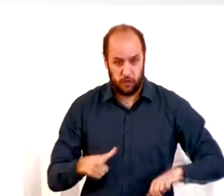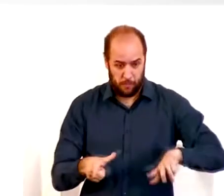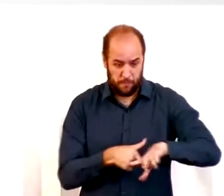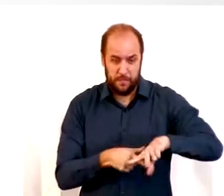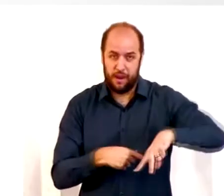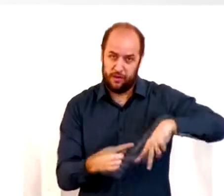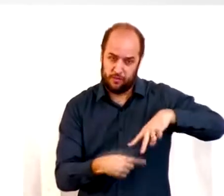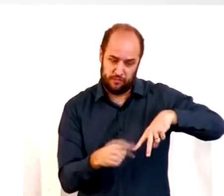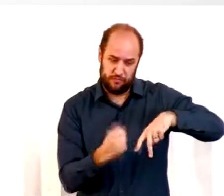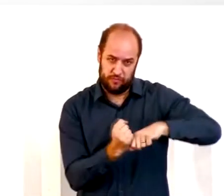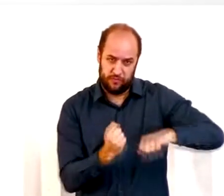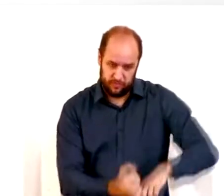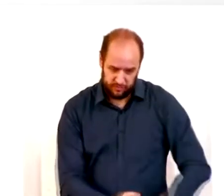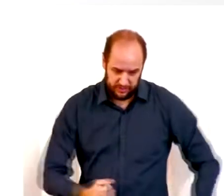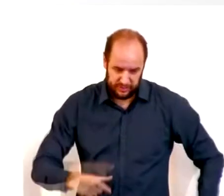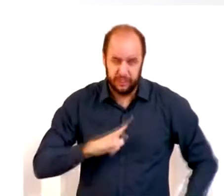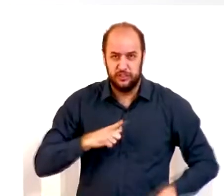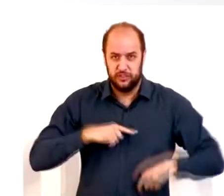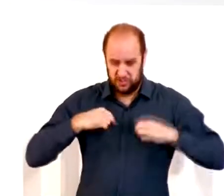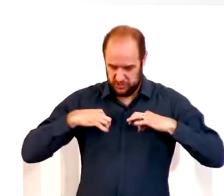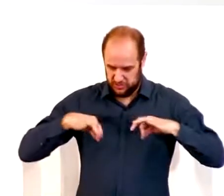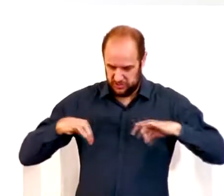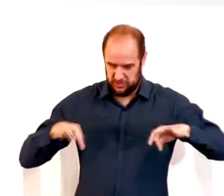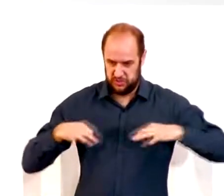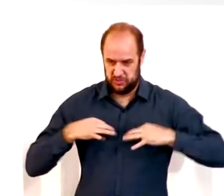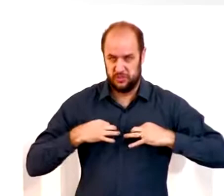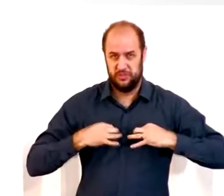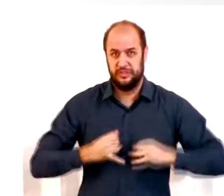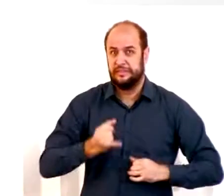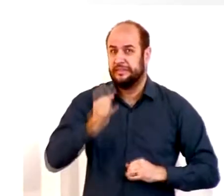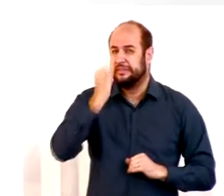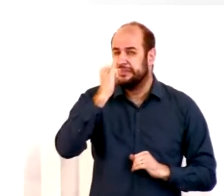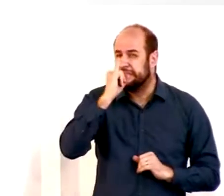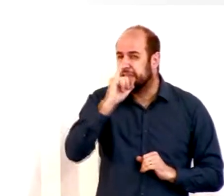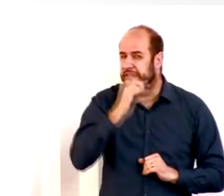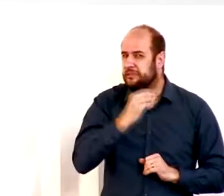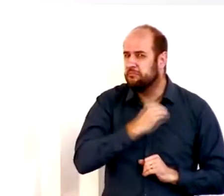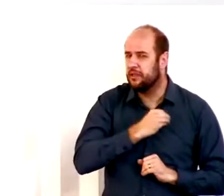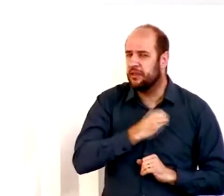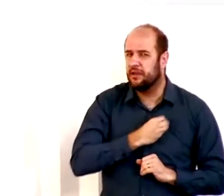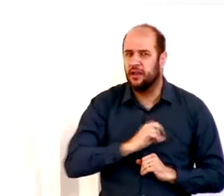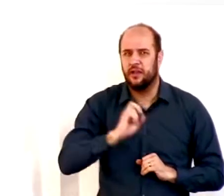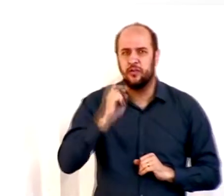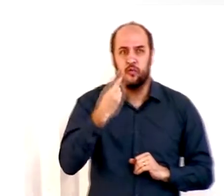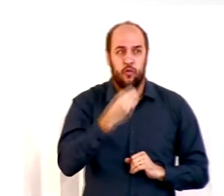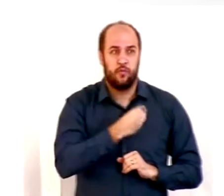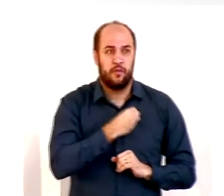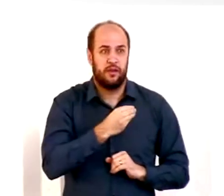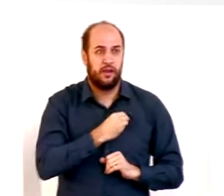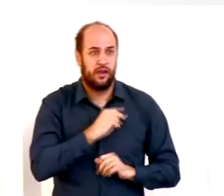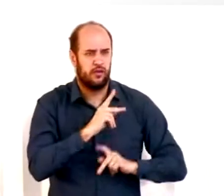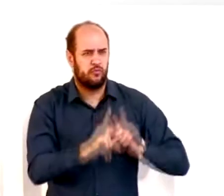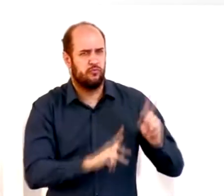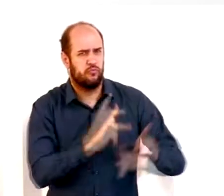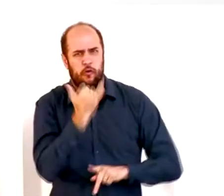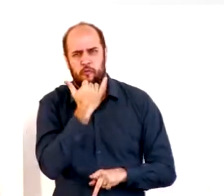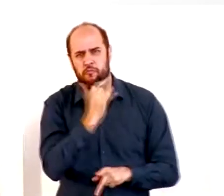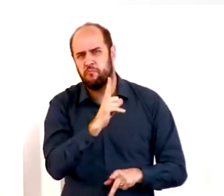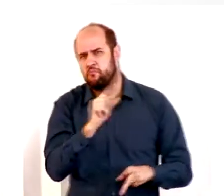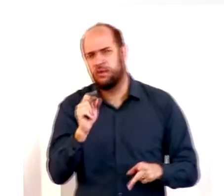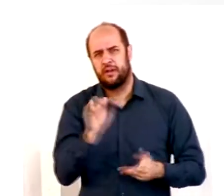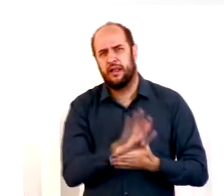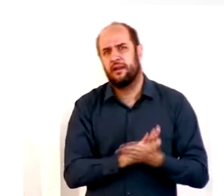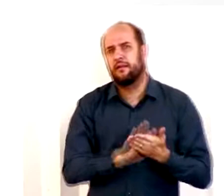alguns filactérios e sininhos. Se ele estivesse em pecado, ou o pecado do povo não fosse expiado da forma como